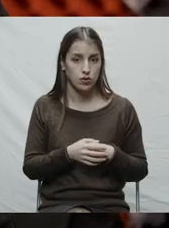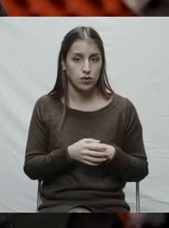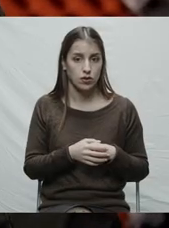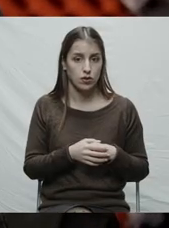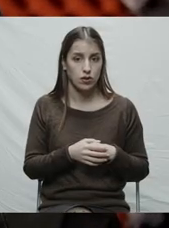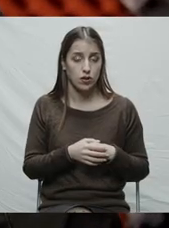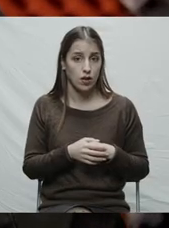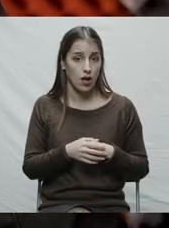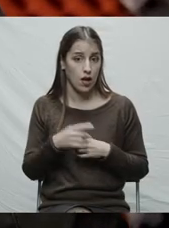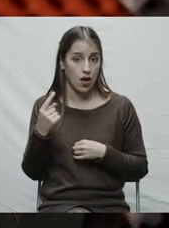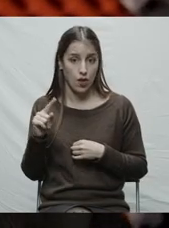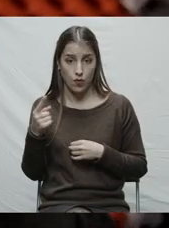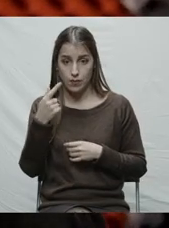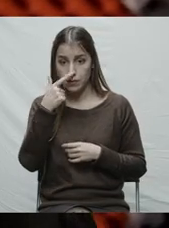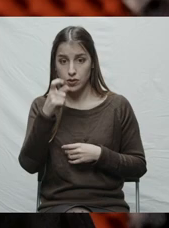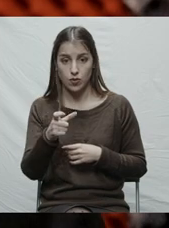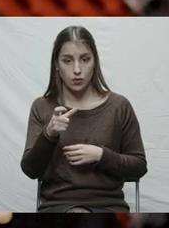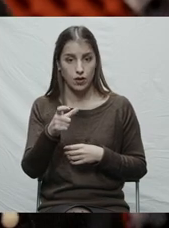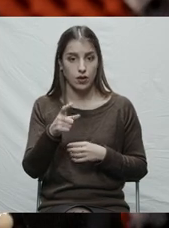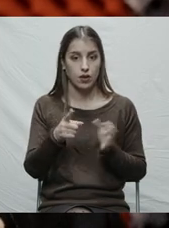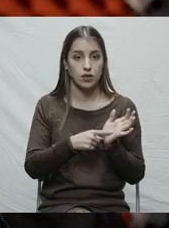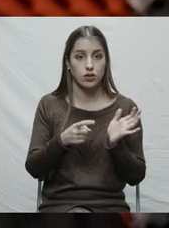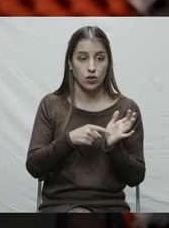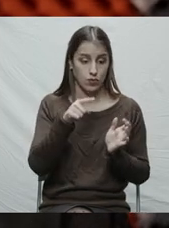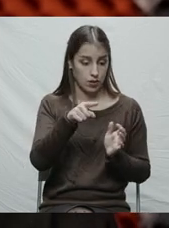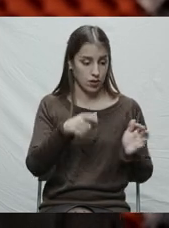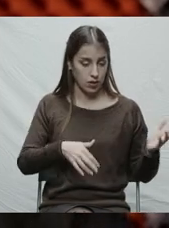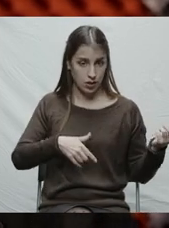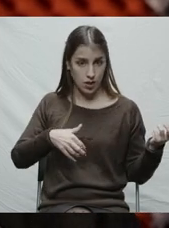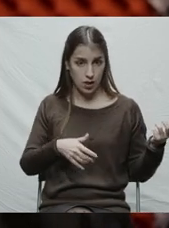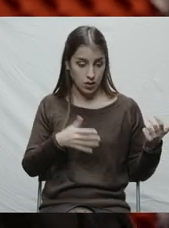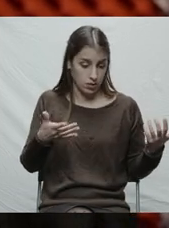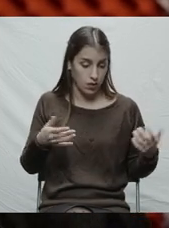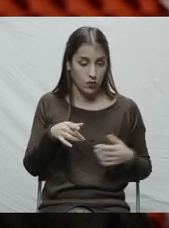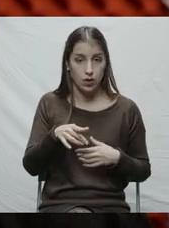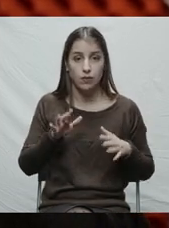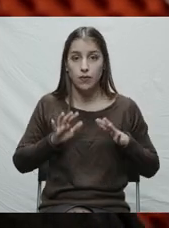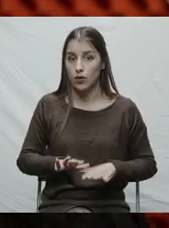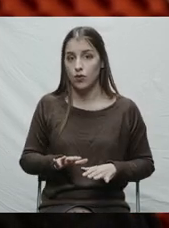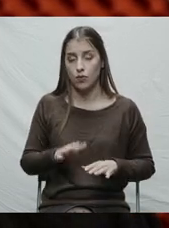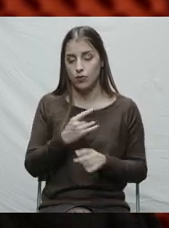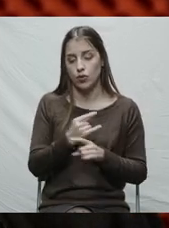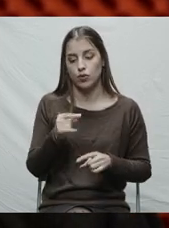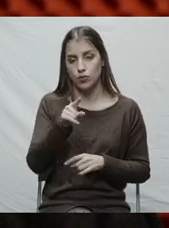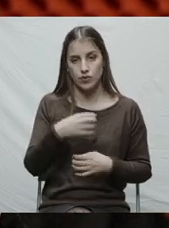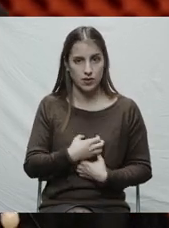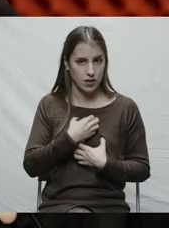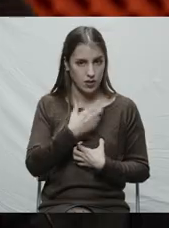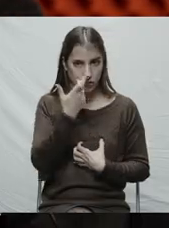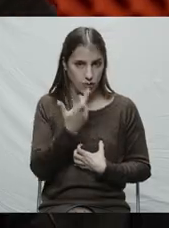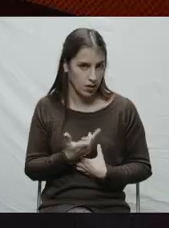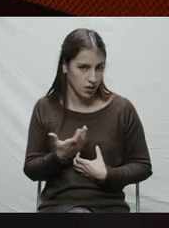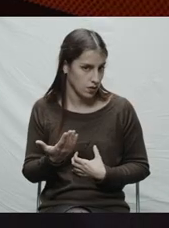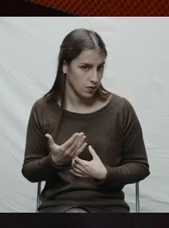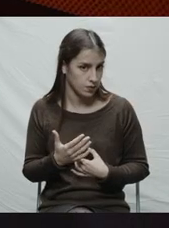era o John Williams naquela altura, não tocava tão, e então tudo isso, e depois na realidade há um fracasso sistemático, e há uma quando frustração.